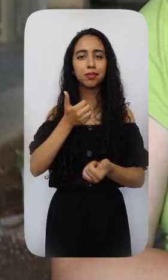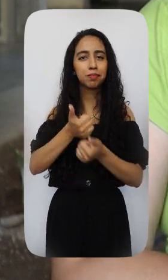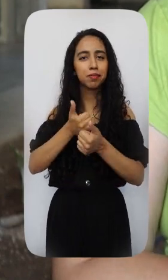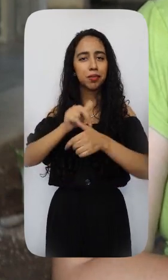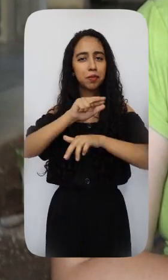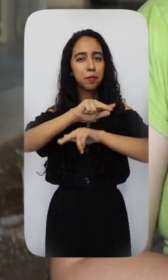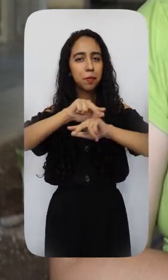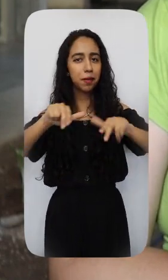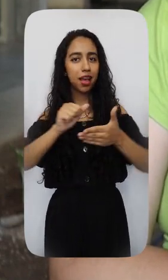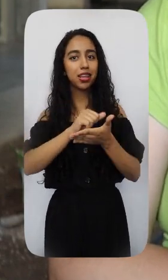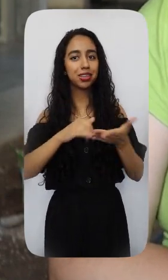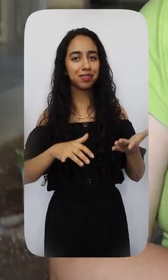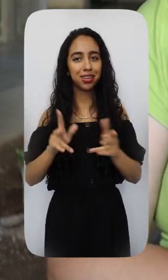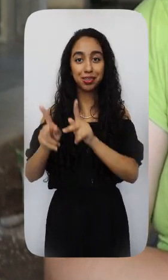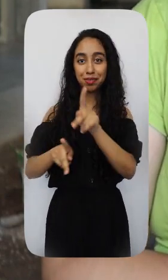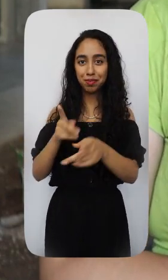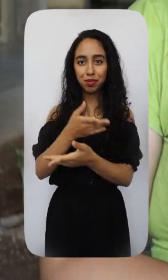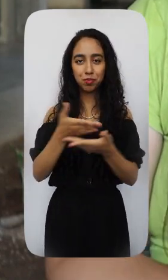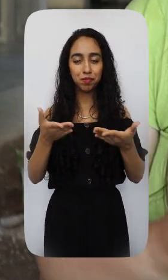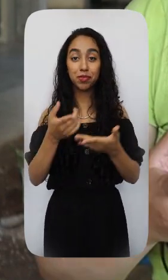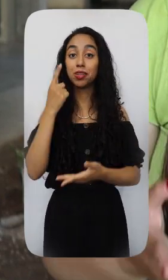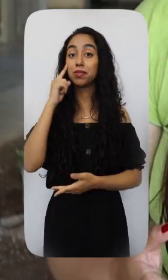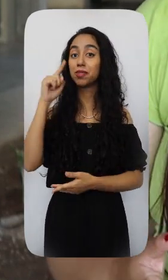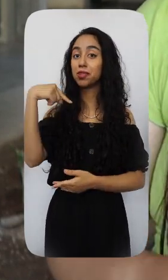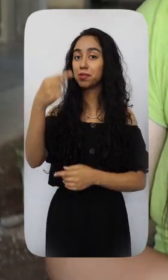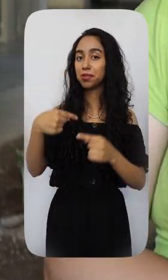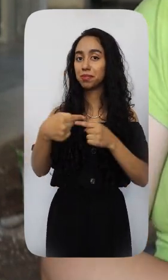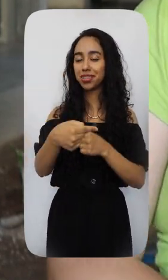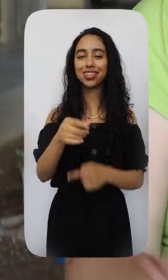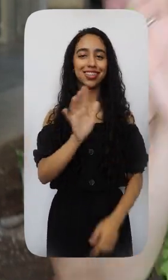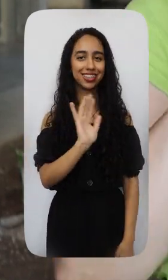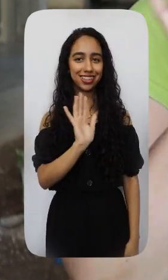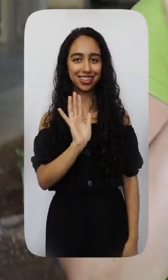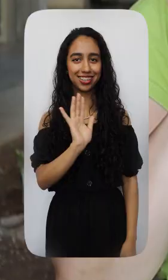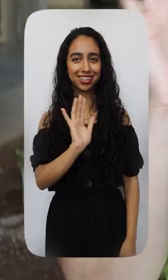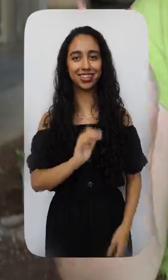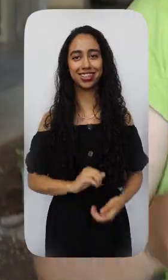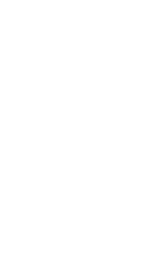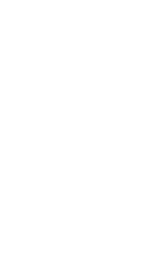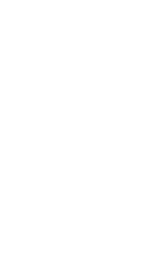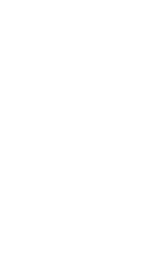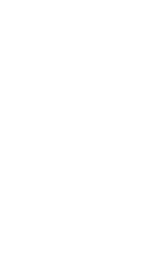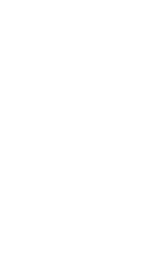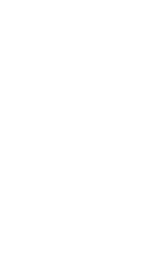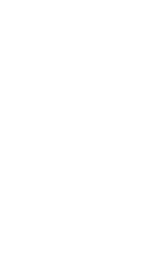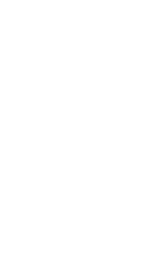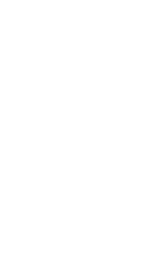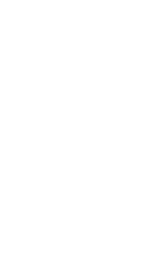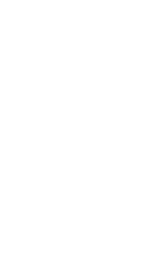ano repleto de atividades para os nossos munícipes. Nos vemos na semana que vem. Tchau!